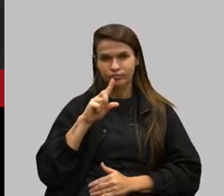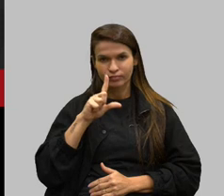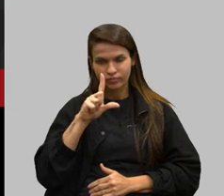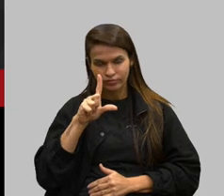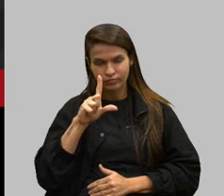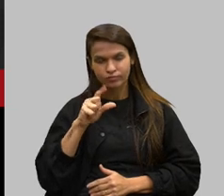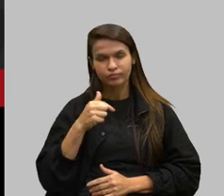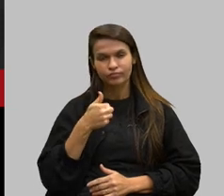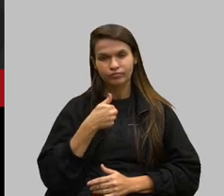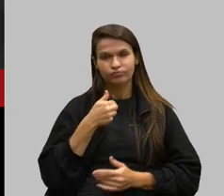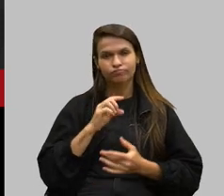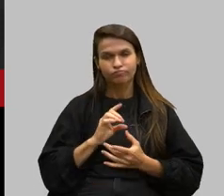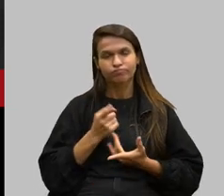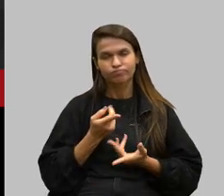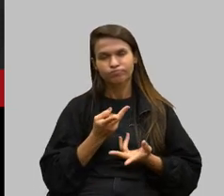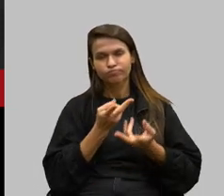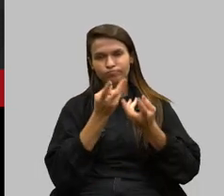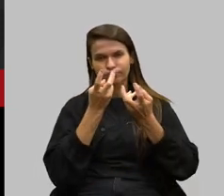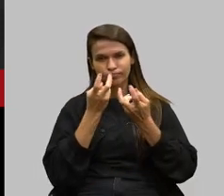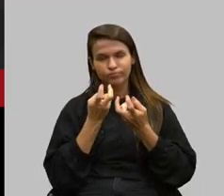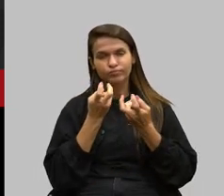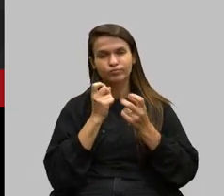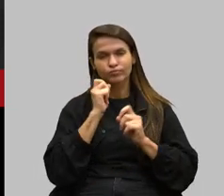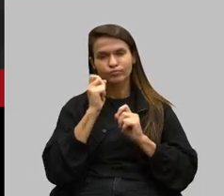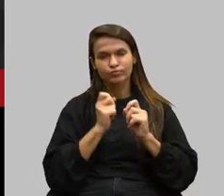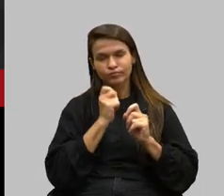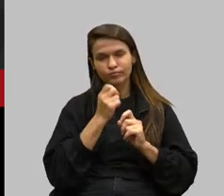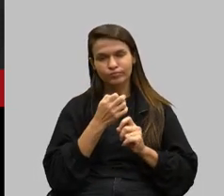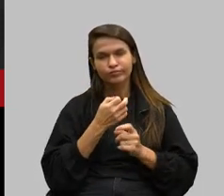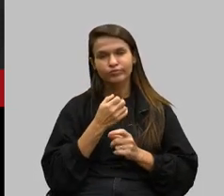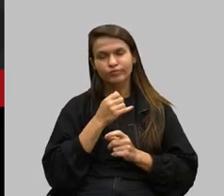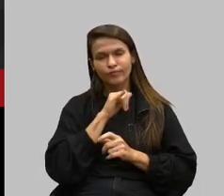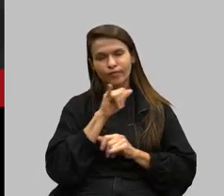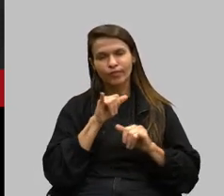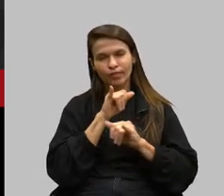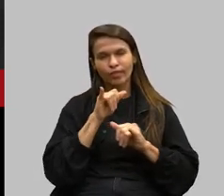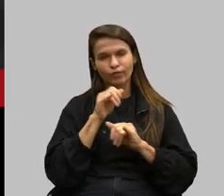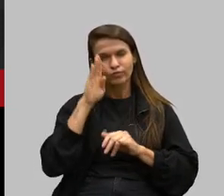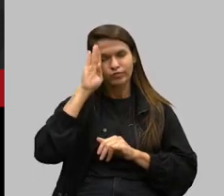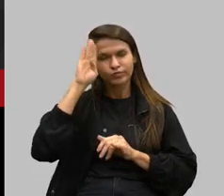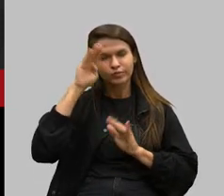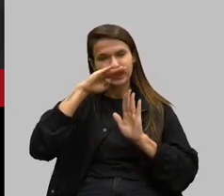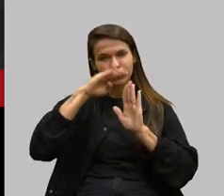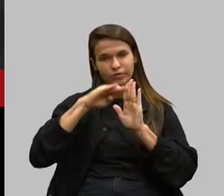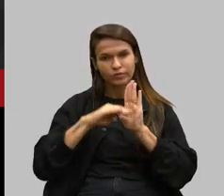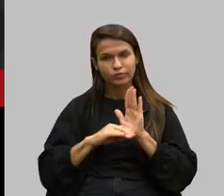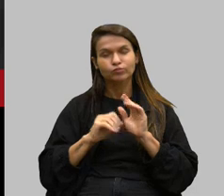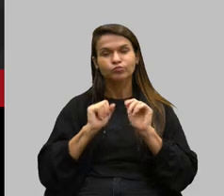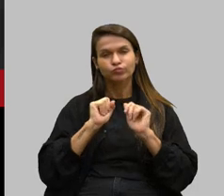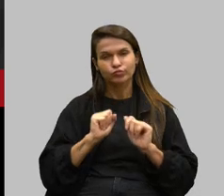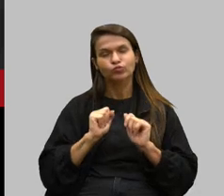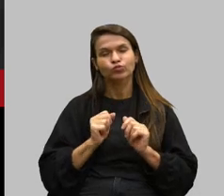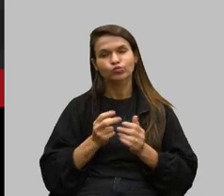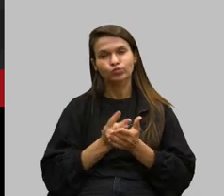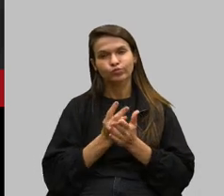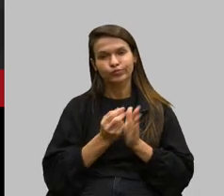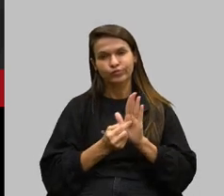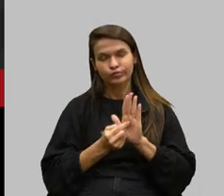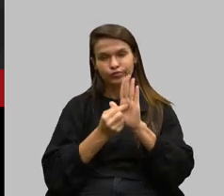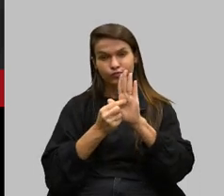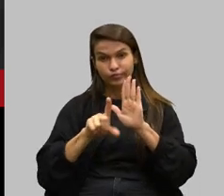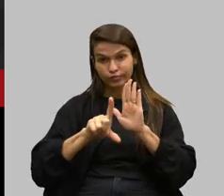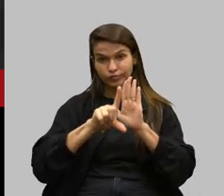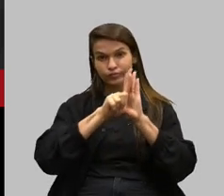tomo liberdade de mencionar os principais pontos para que a gente possa dar sequência na apresentação então foi um uma